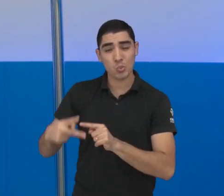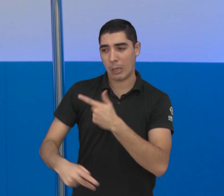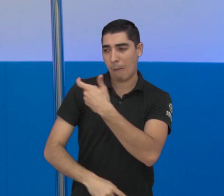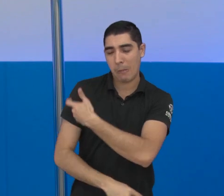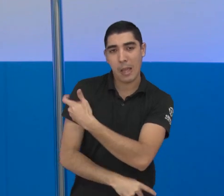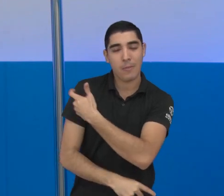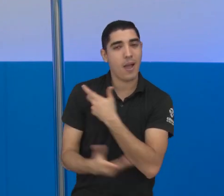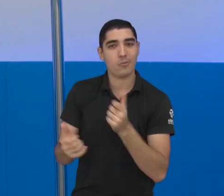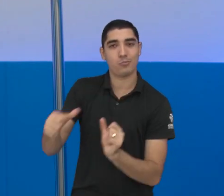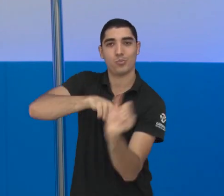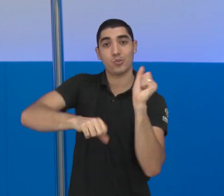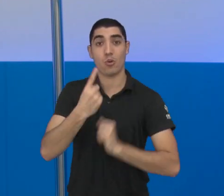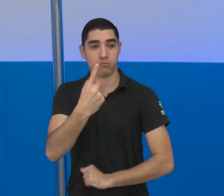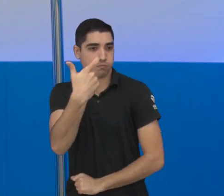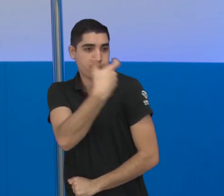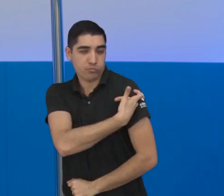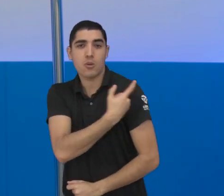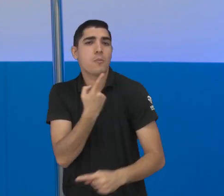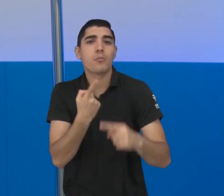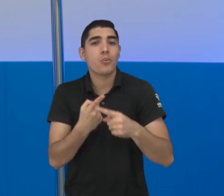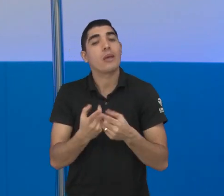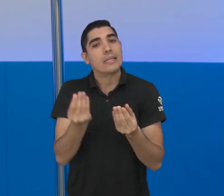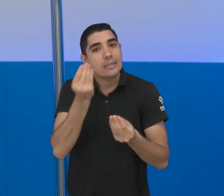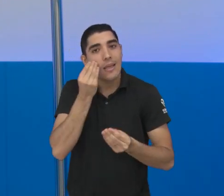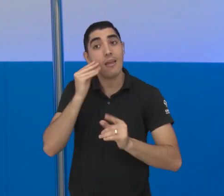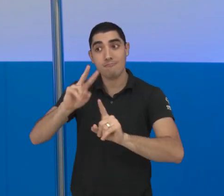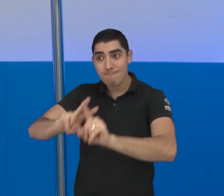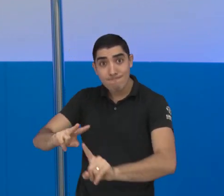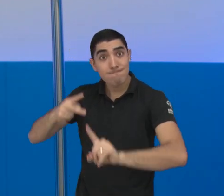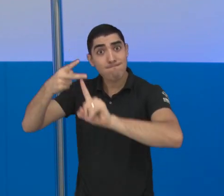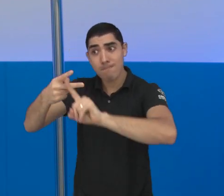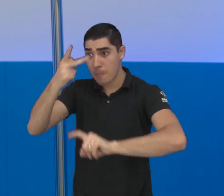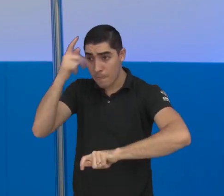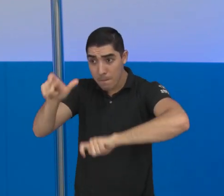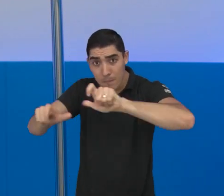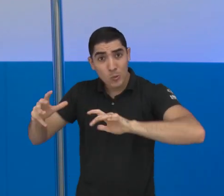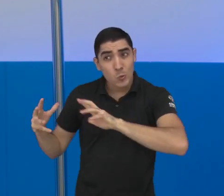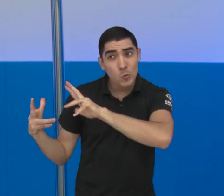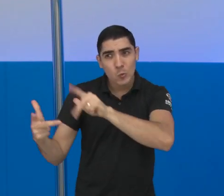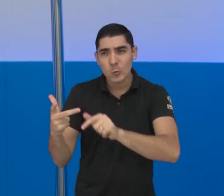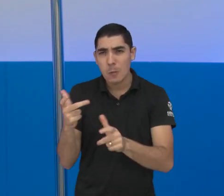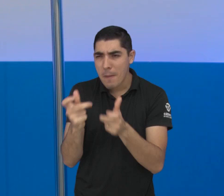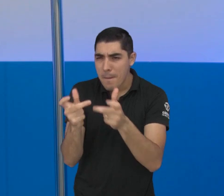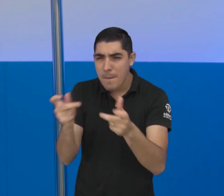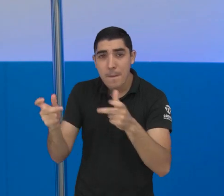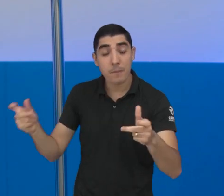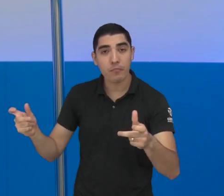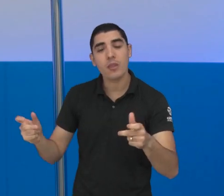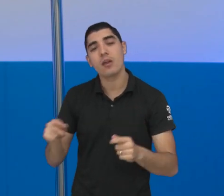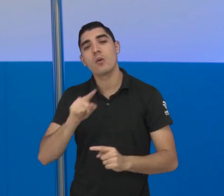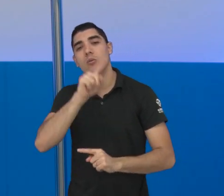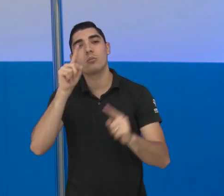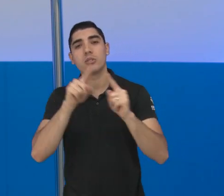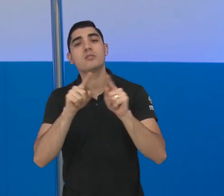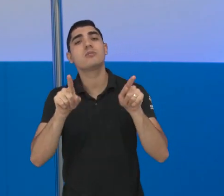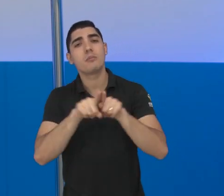Isso facilita a imunização, além de praticamente dobrar a capacidade de atendimento ao público-alvo. Outra meta é ampliar a cobertura vacinal,